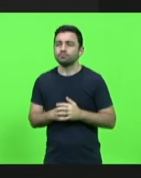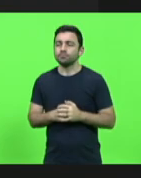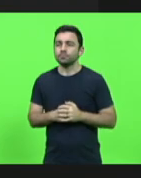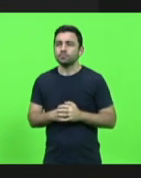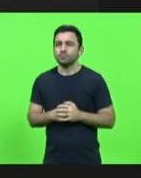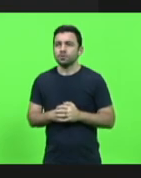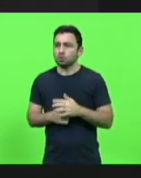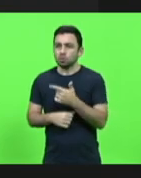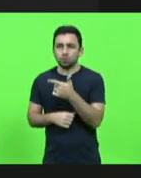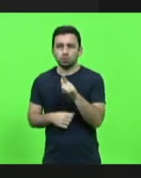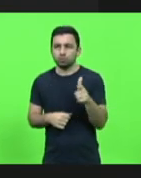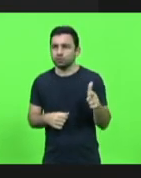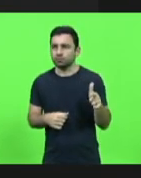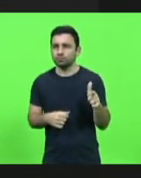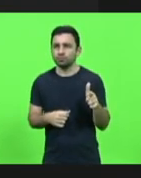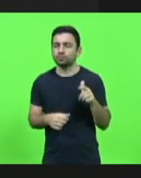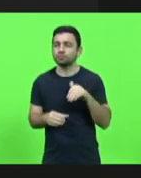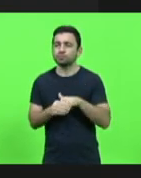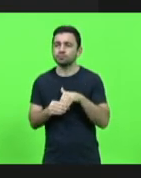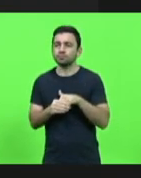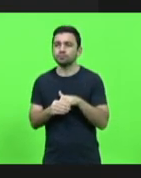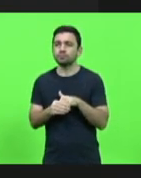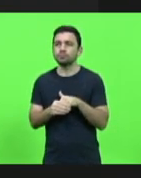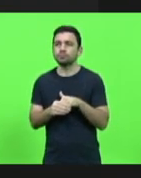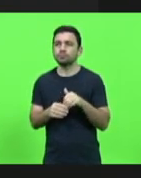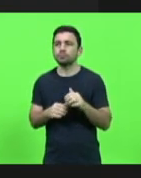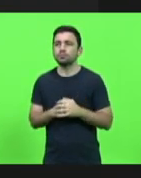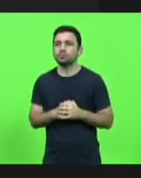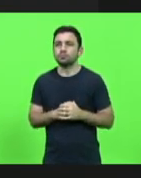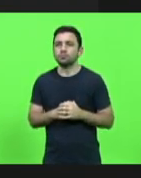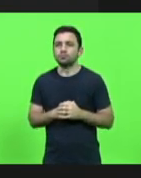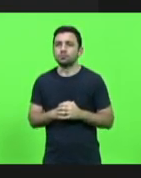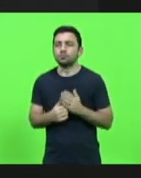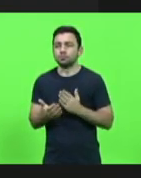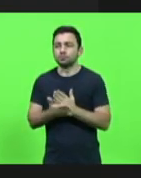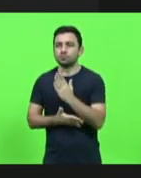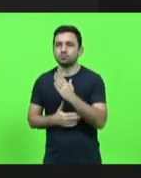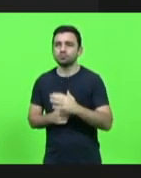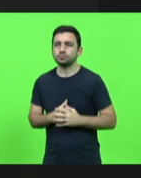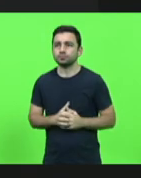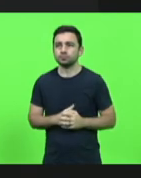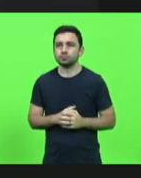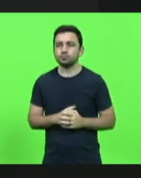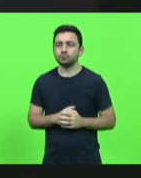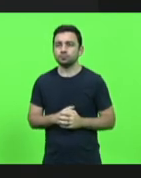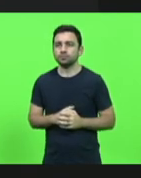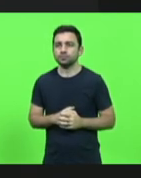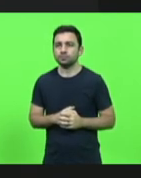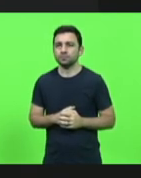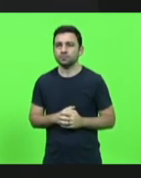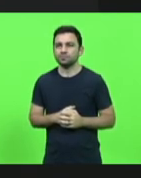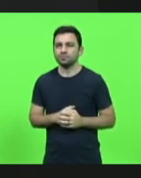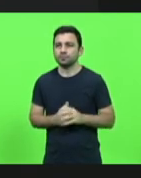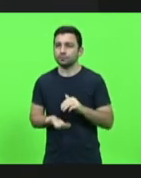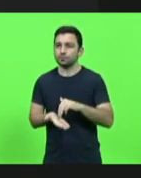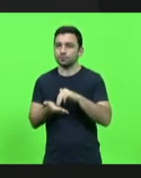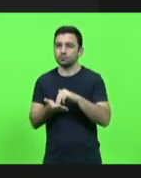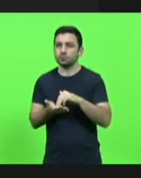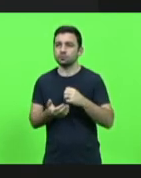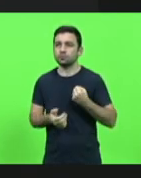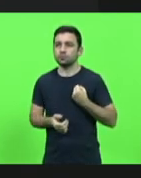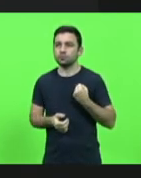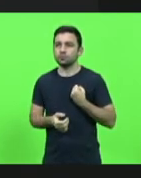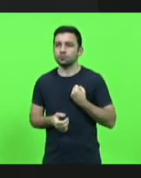Não havendo quem queira discutir, é em votação. Aprovado. Moções. Moções